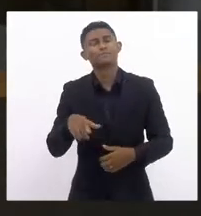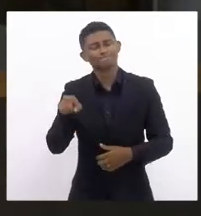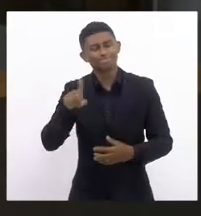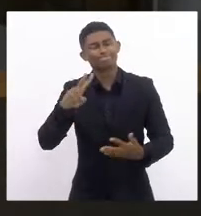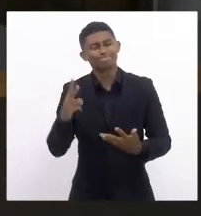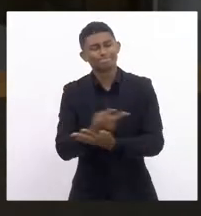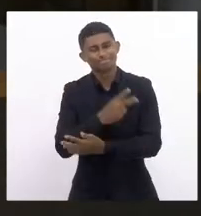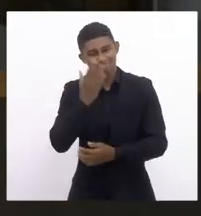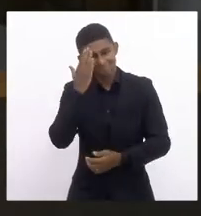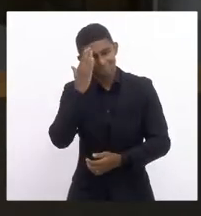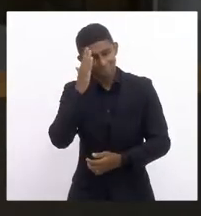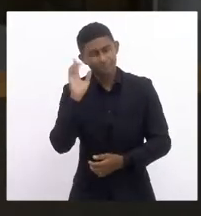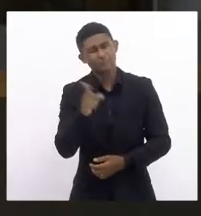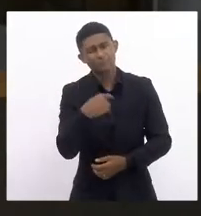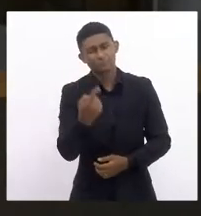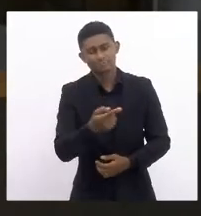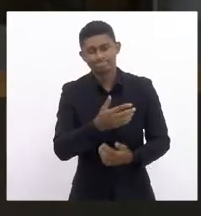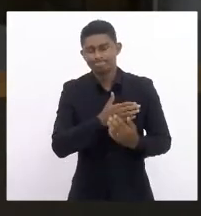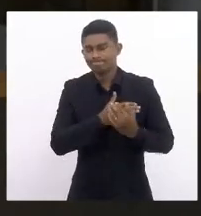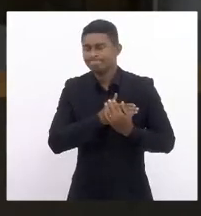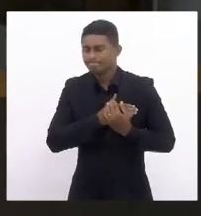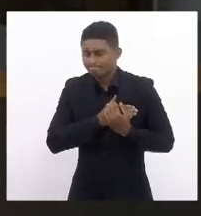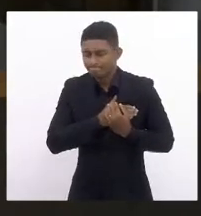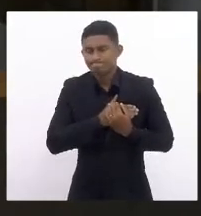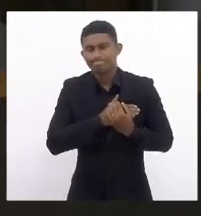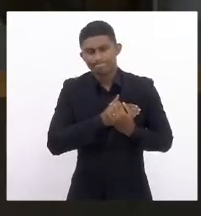nossa solidariedade